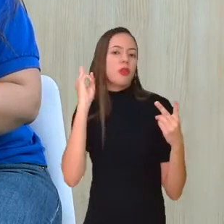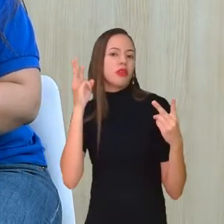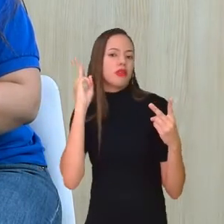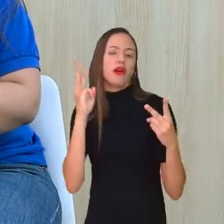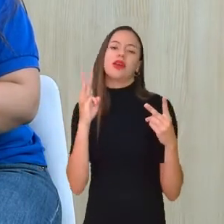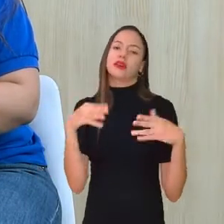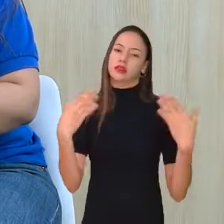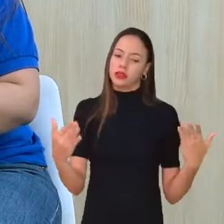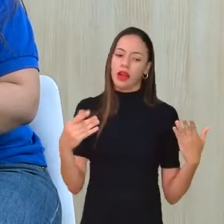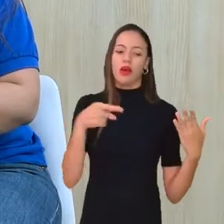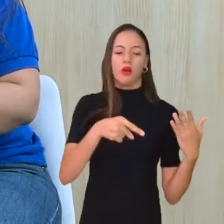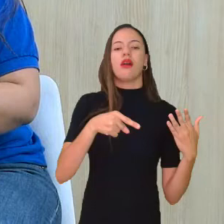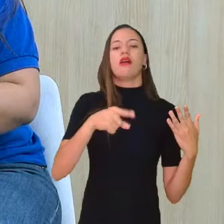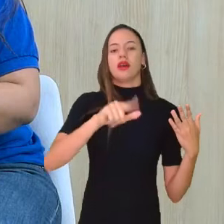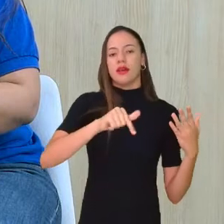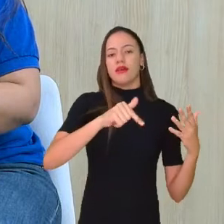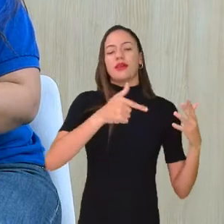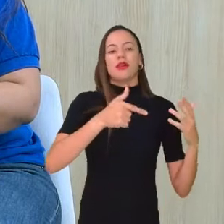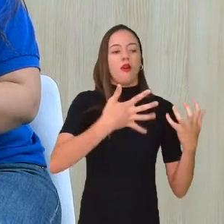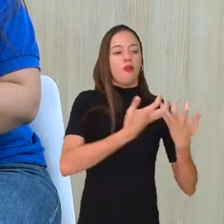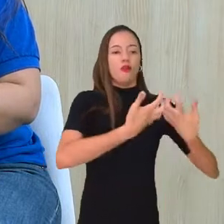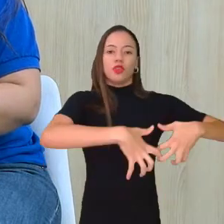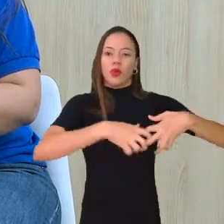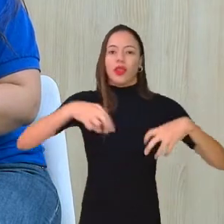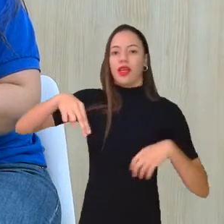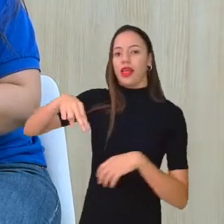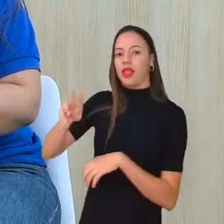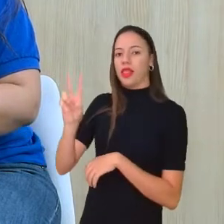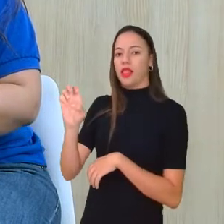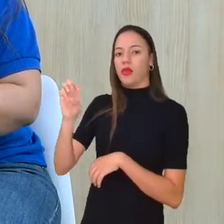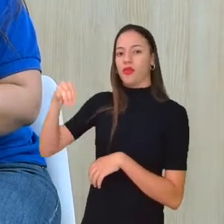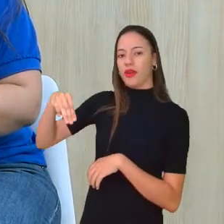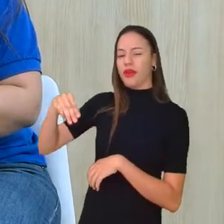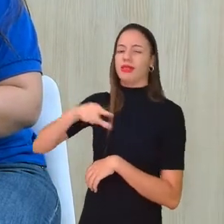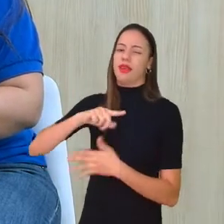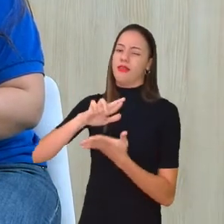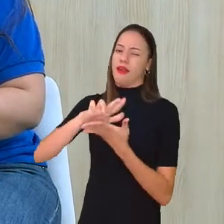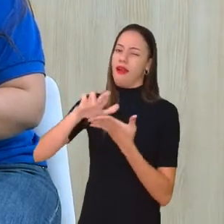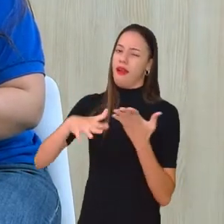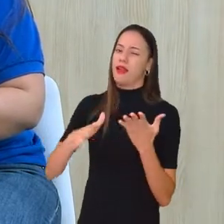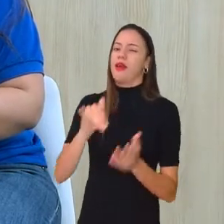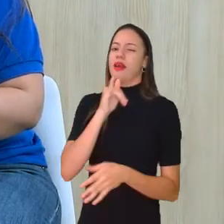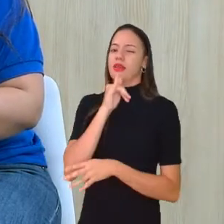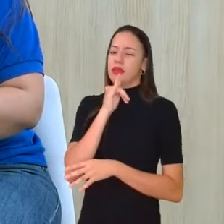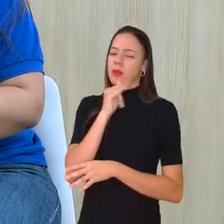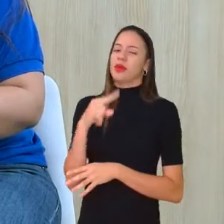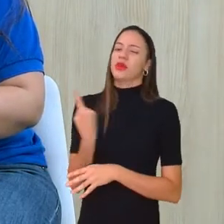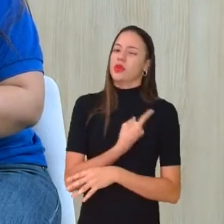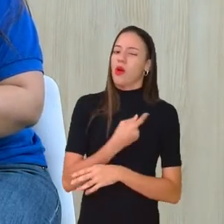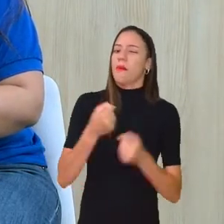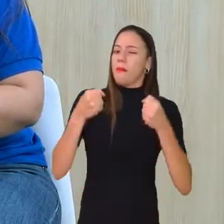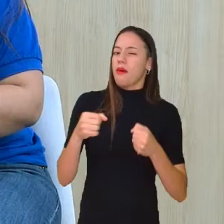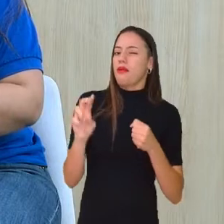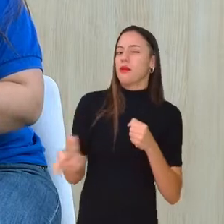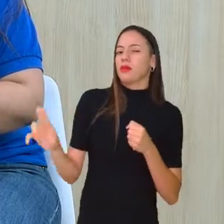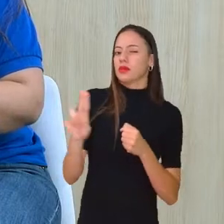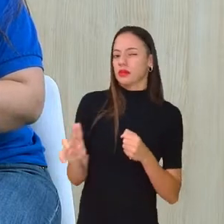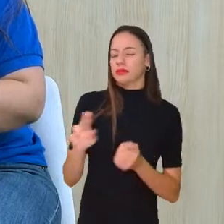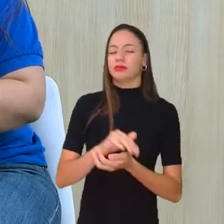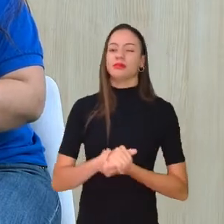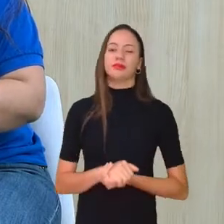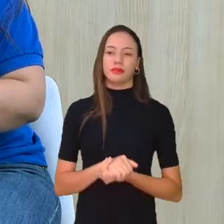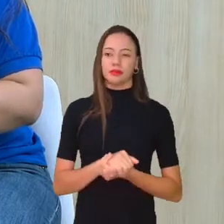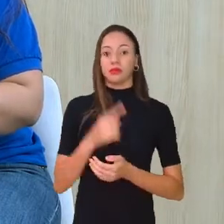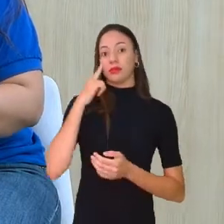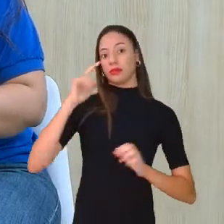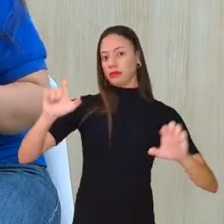funciona essa coisa das nuvens, né? Então, tem uma série de exemplos, né, que a gente pode trabalhar aí, mais uma